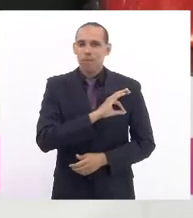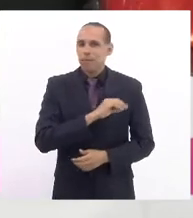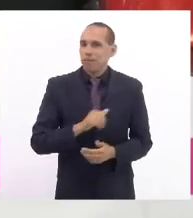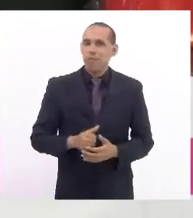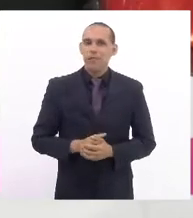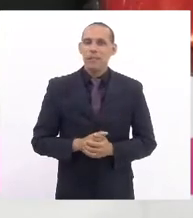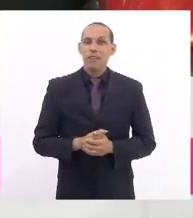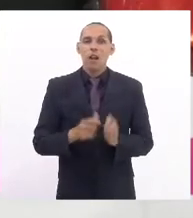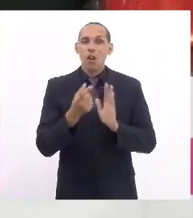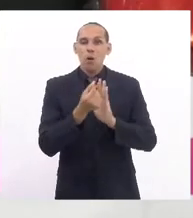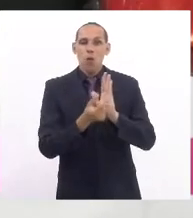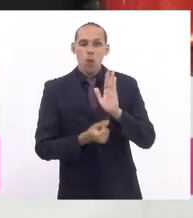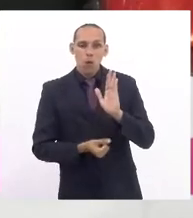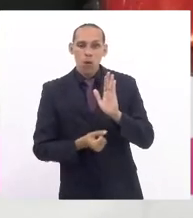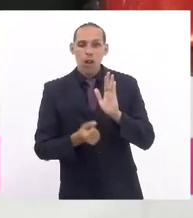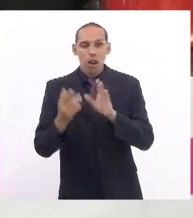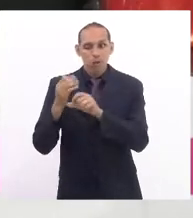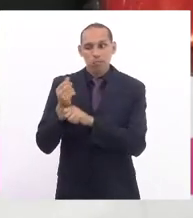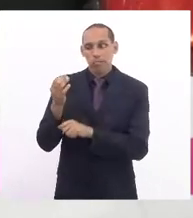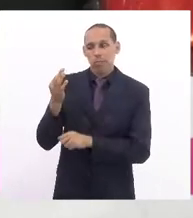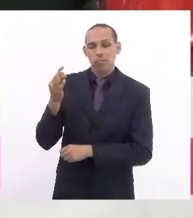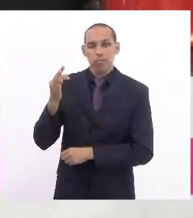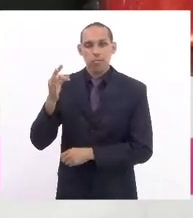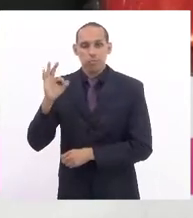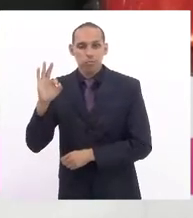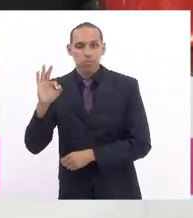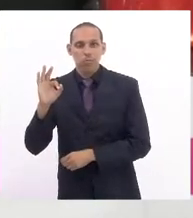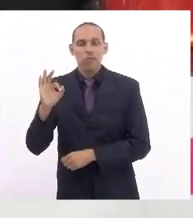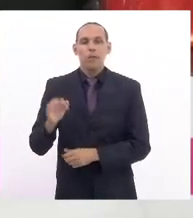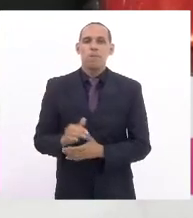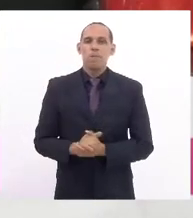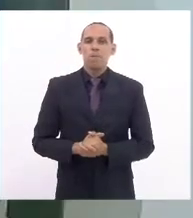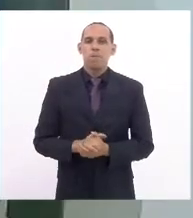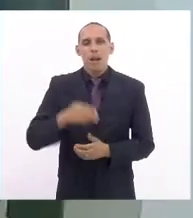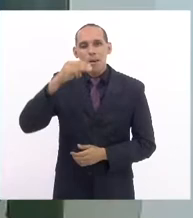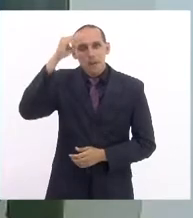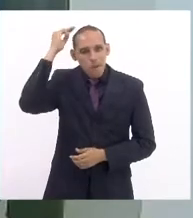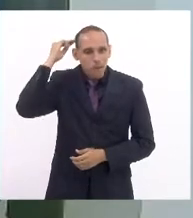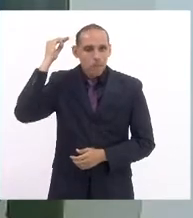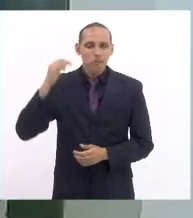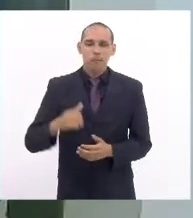Fiscalização Financeira e Controle, deputado Márcio Pacheco.